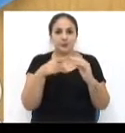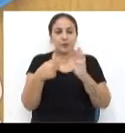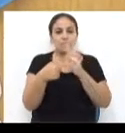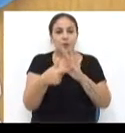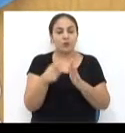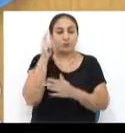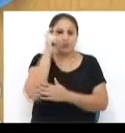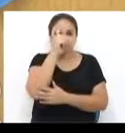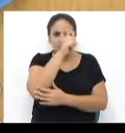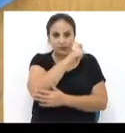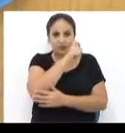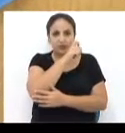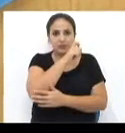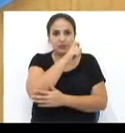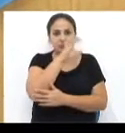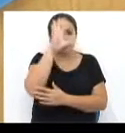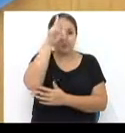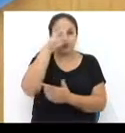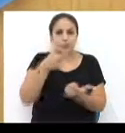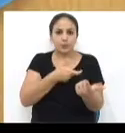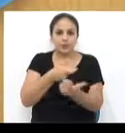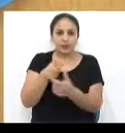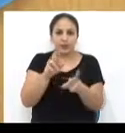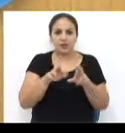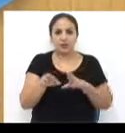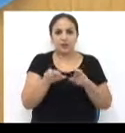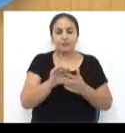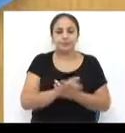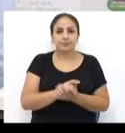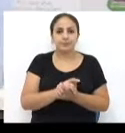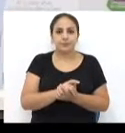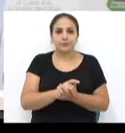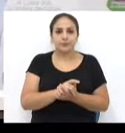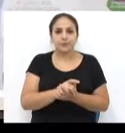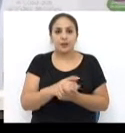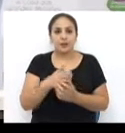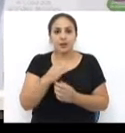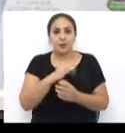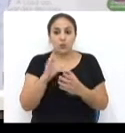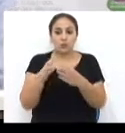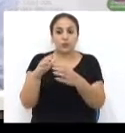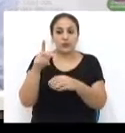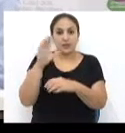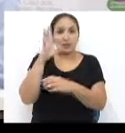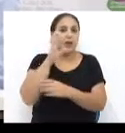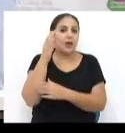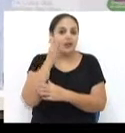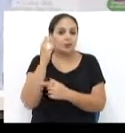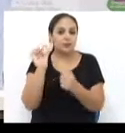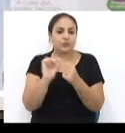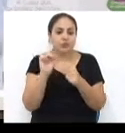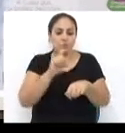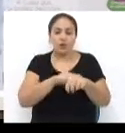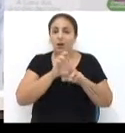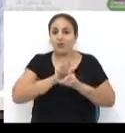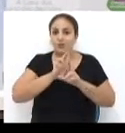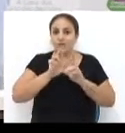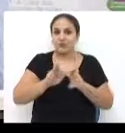Legislativo aborda dificuldades do Corpo de Bombeiros na região. Você está aqui de carazinho, tem feito um